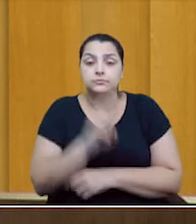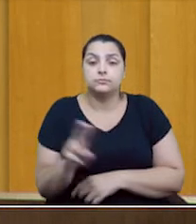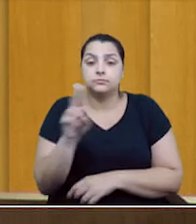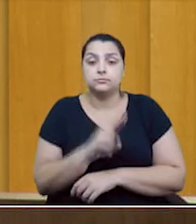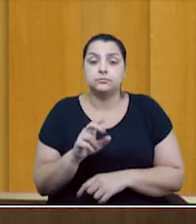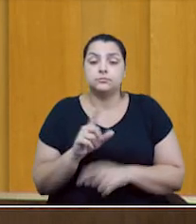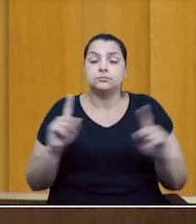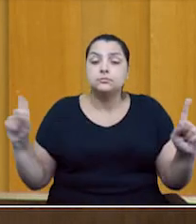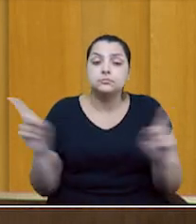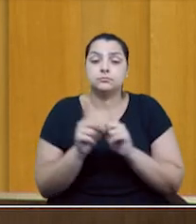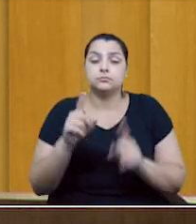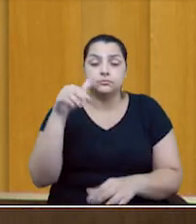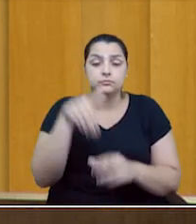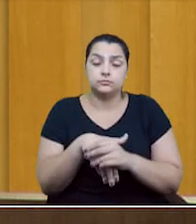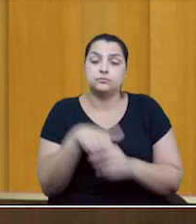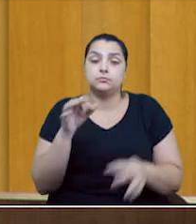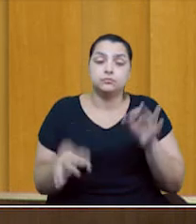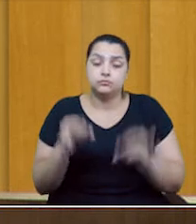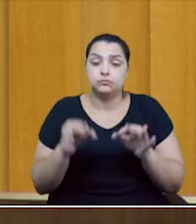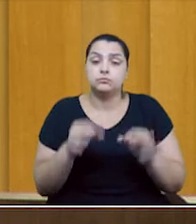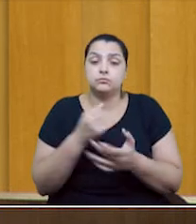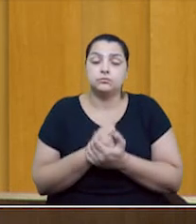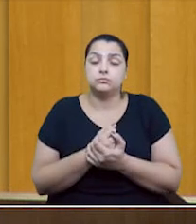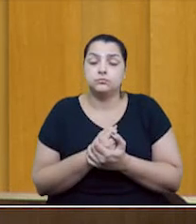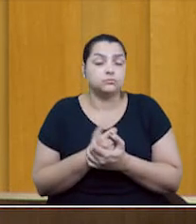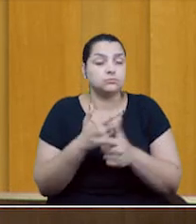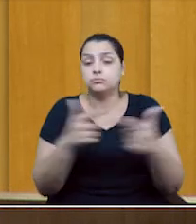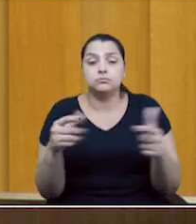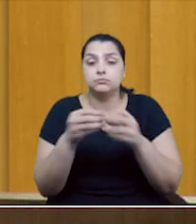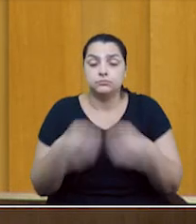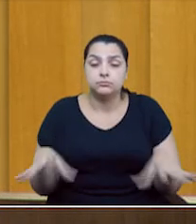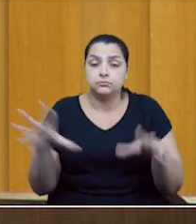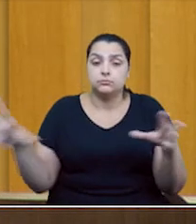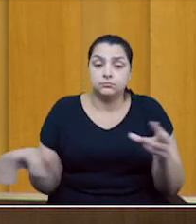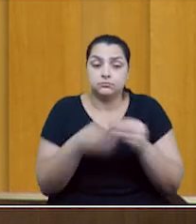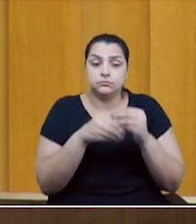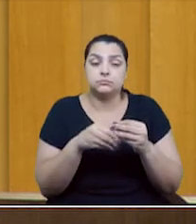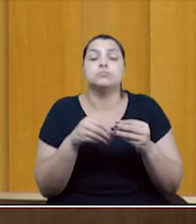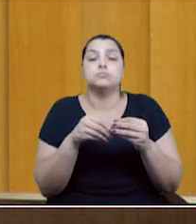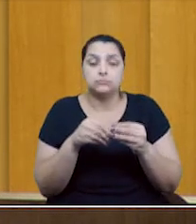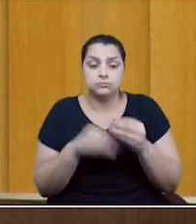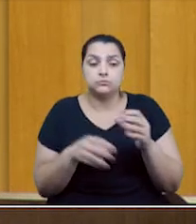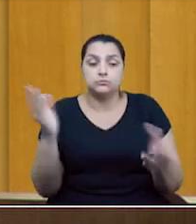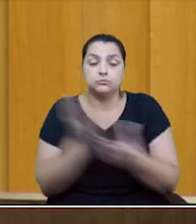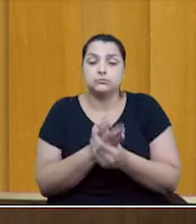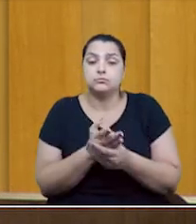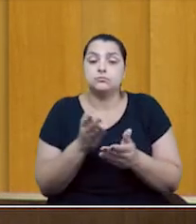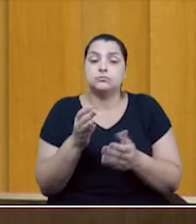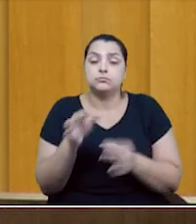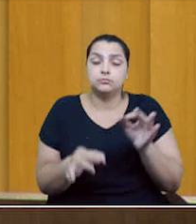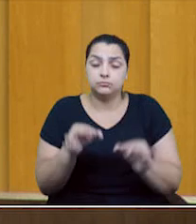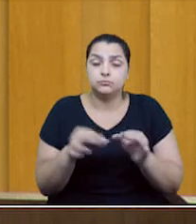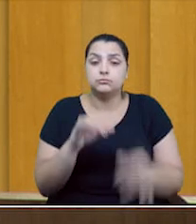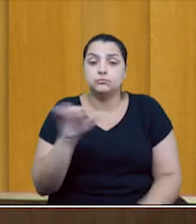de votos nas sessões de julgamento, sem prejuízo da juntada da versão ampliada nos processos judiciais. Isso o CNJ já